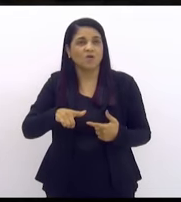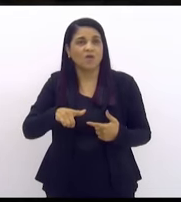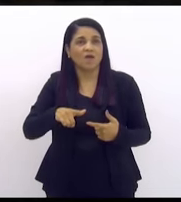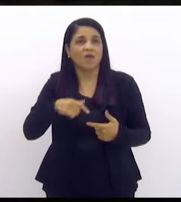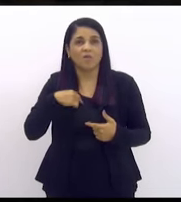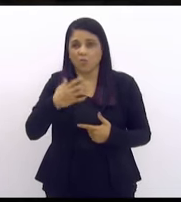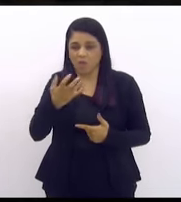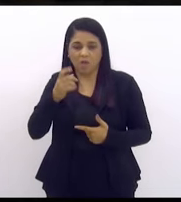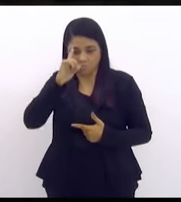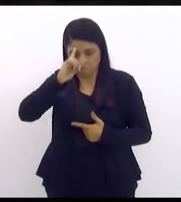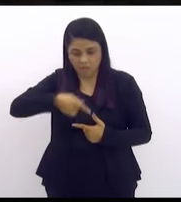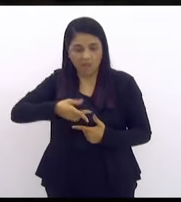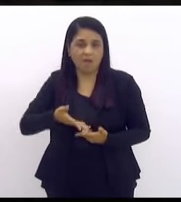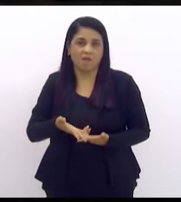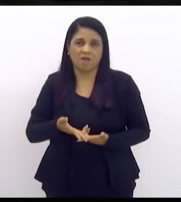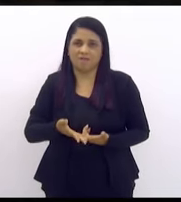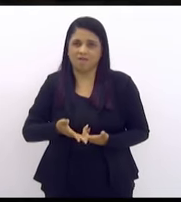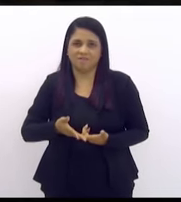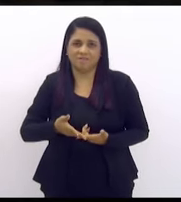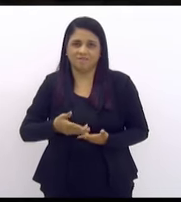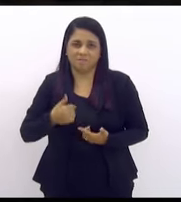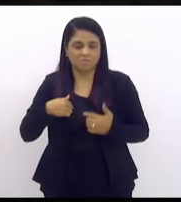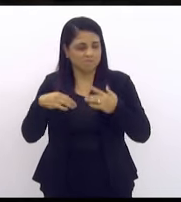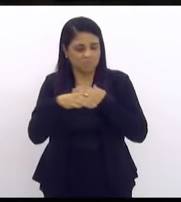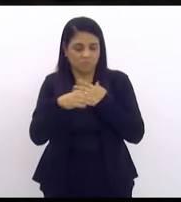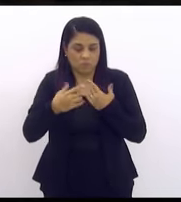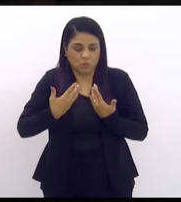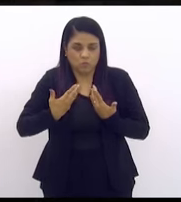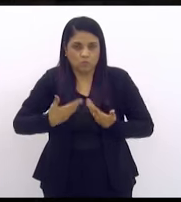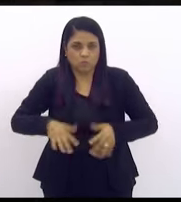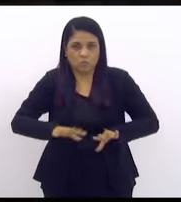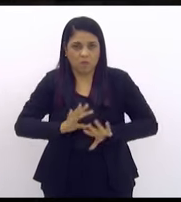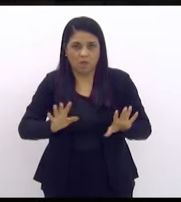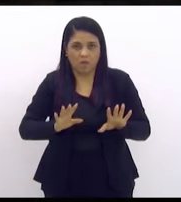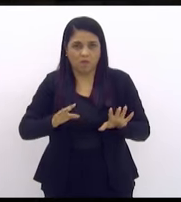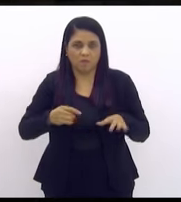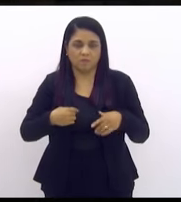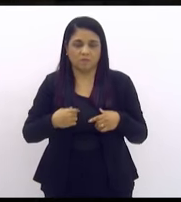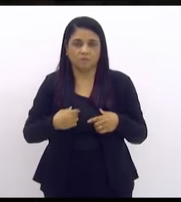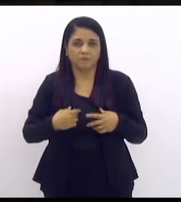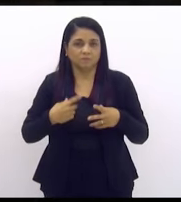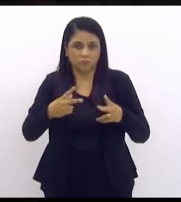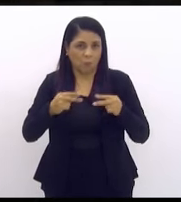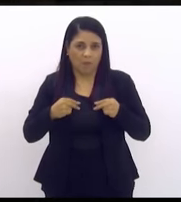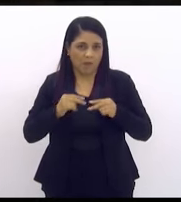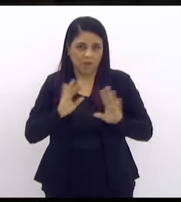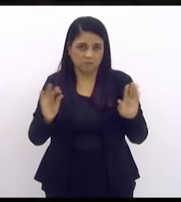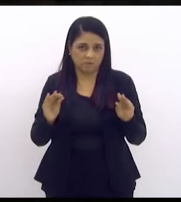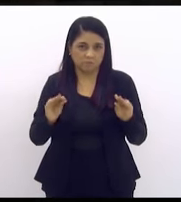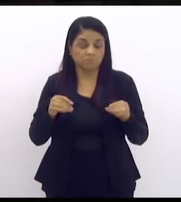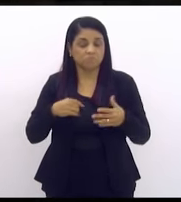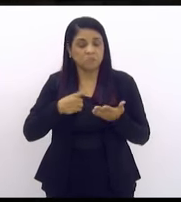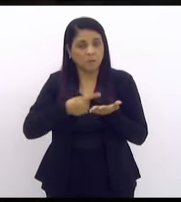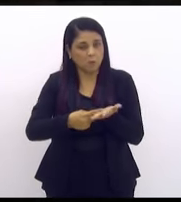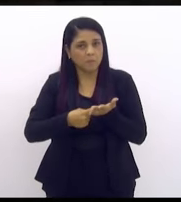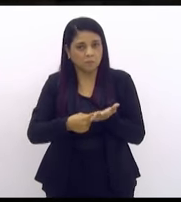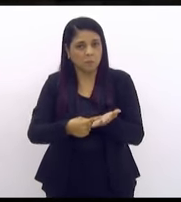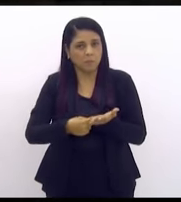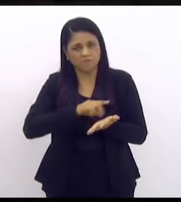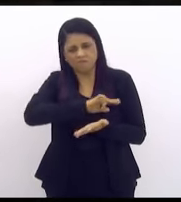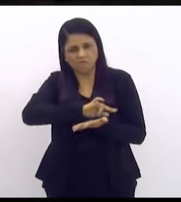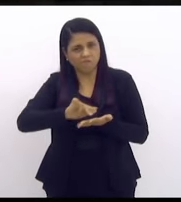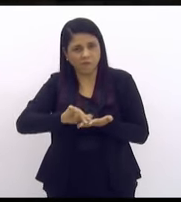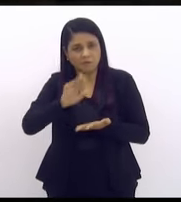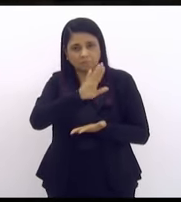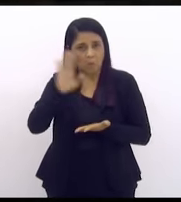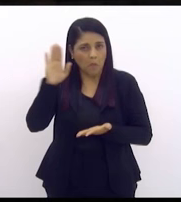quero mandar aqui também. A minha cidade não merece isso, justamente pelo tanto de promessas que foram dadas e